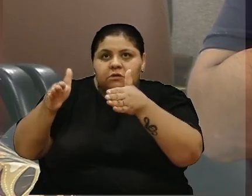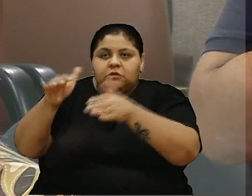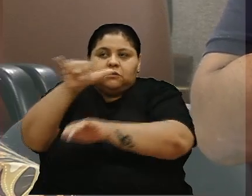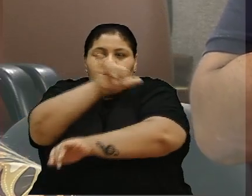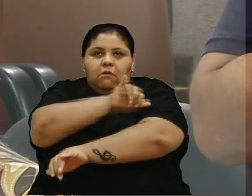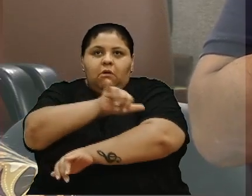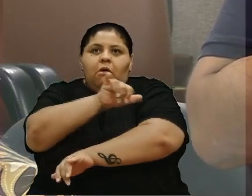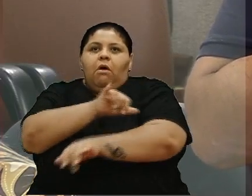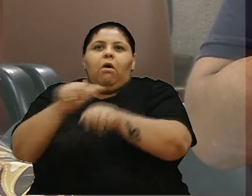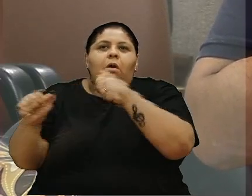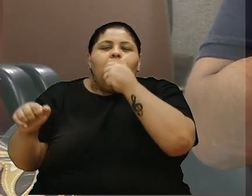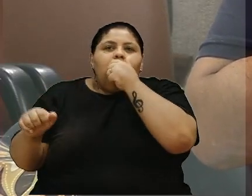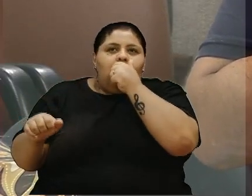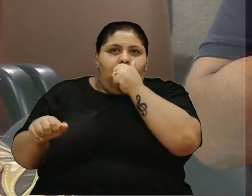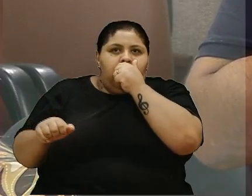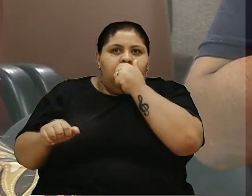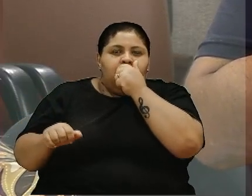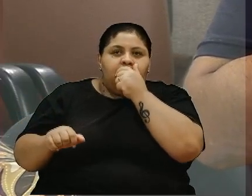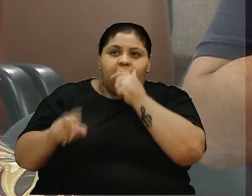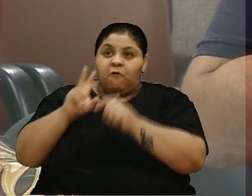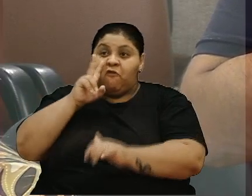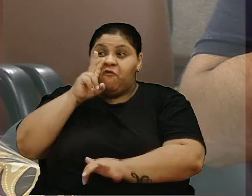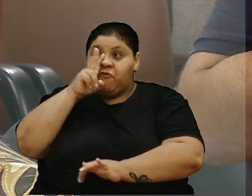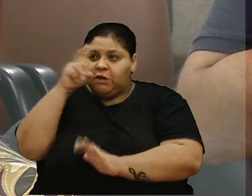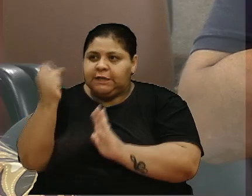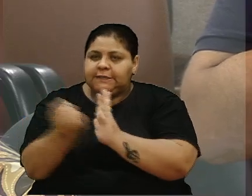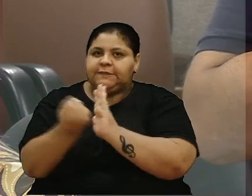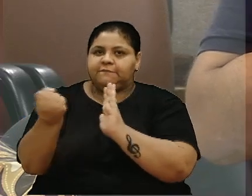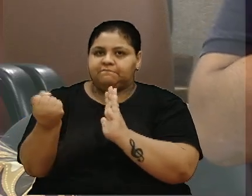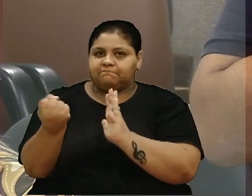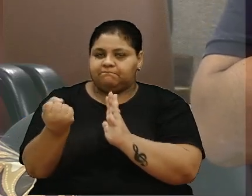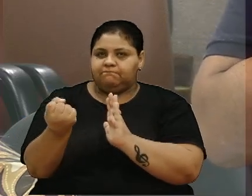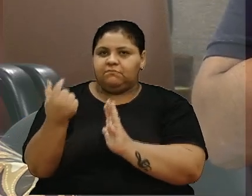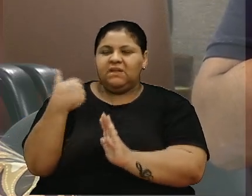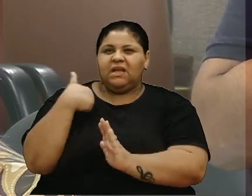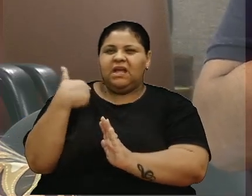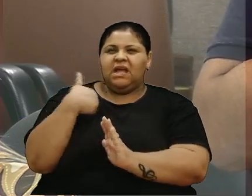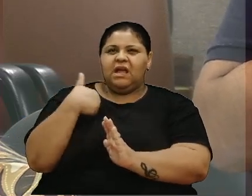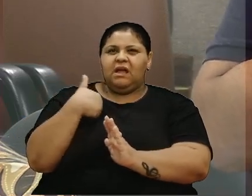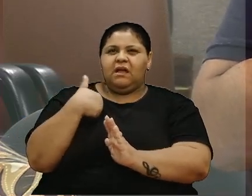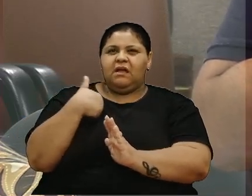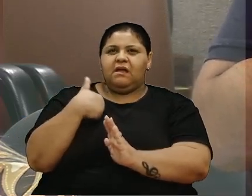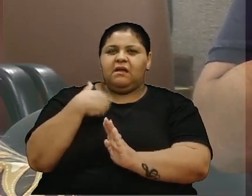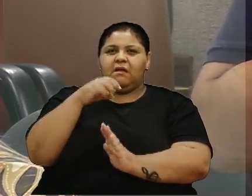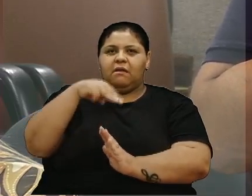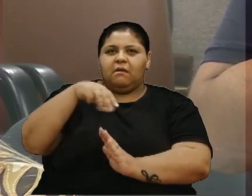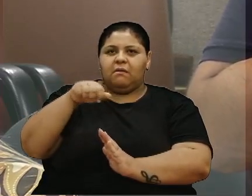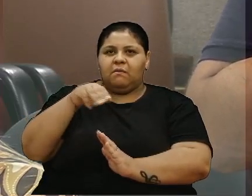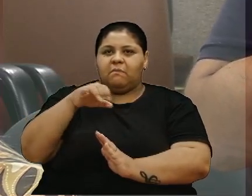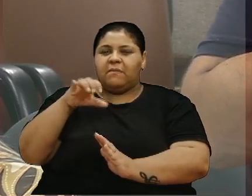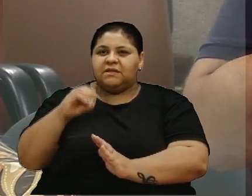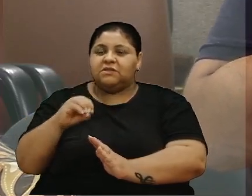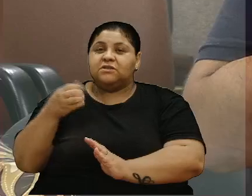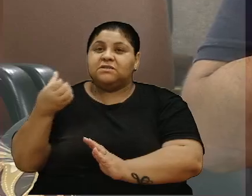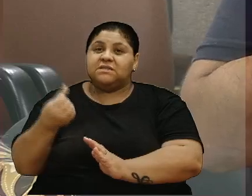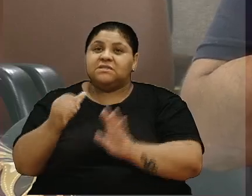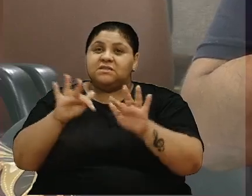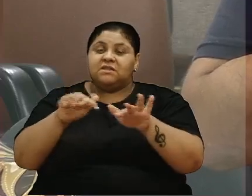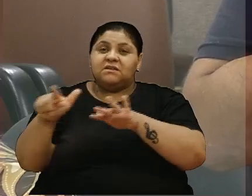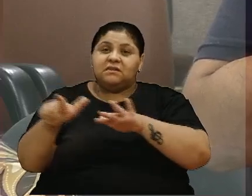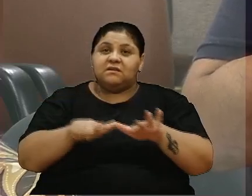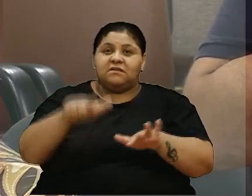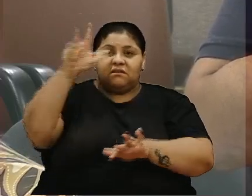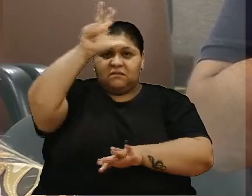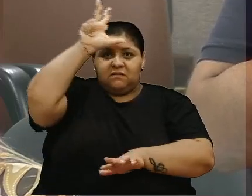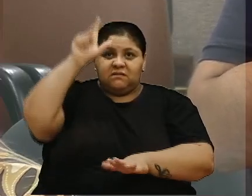Janeiro, vão potencializar a marca. Eu estava em Maceió agora, foram 6 finais de semana, a prefeitura